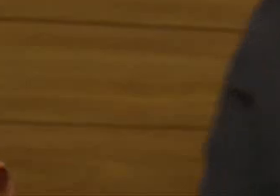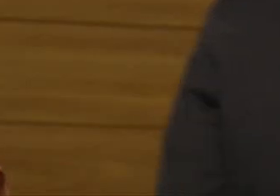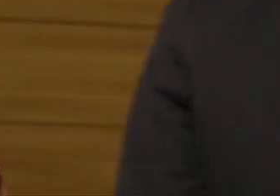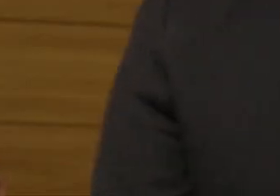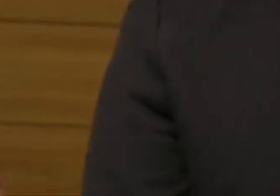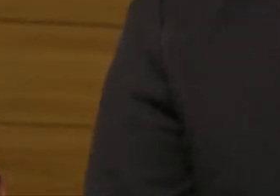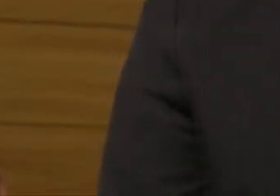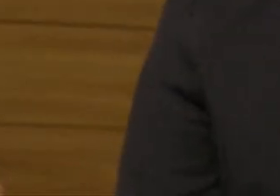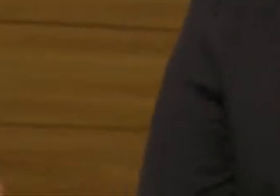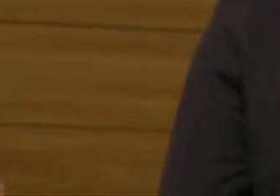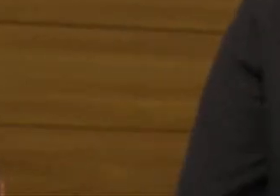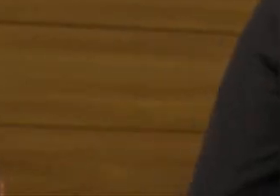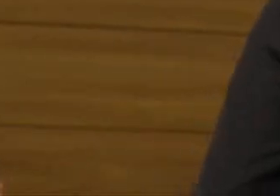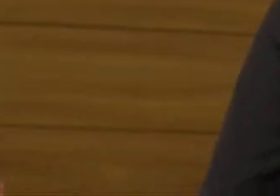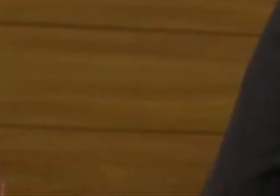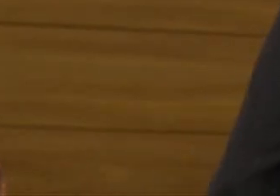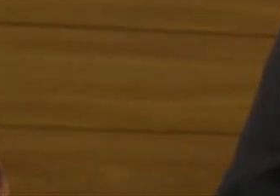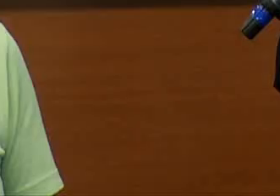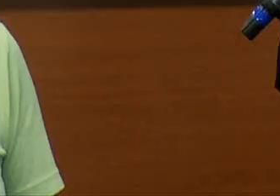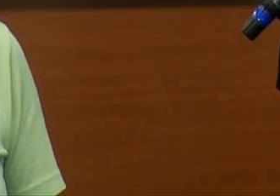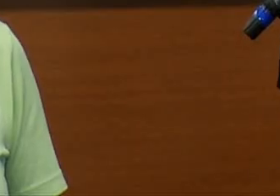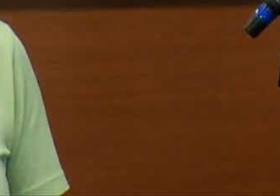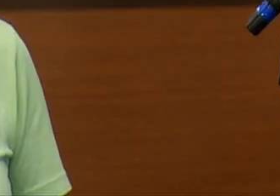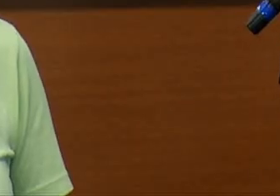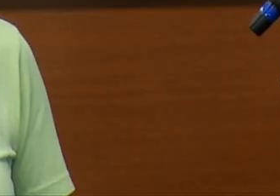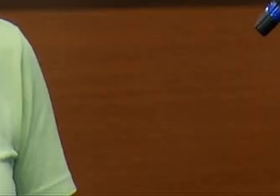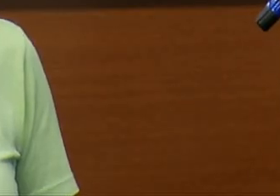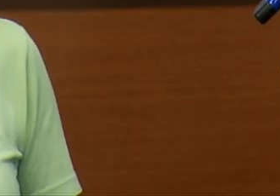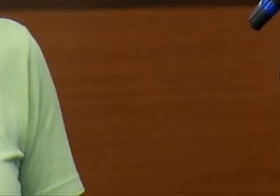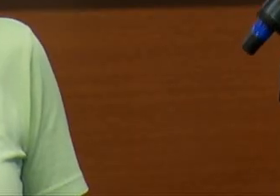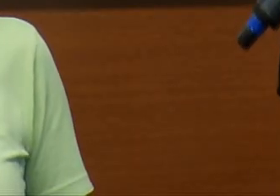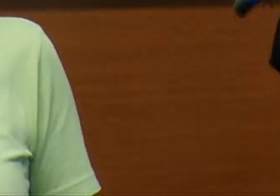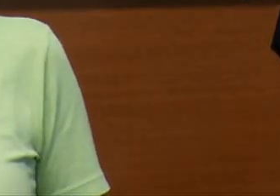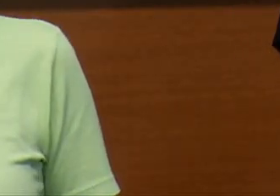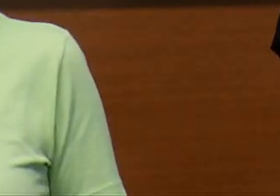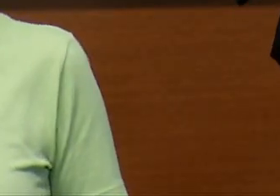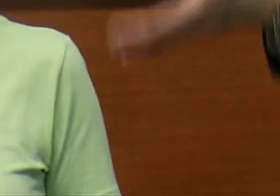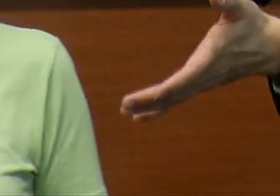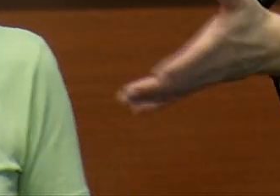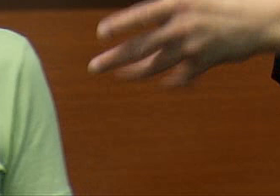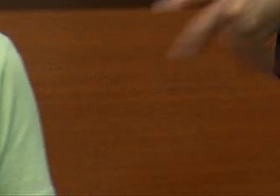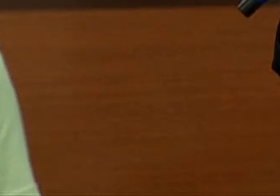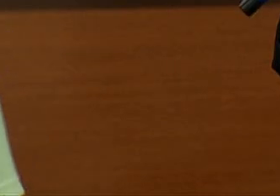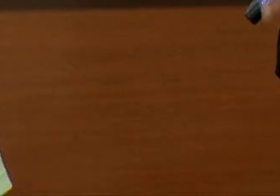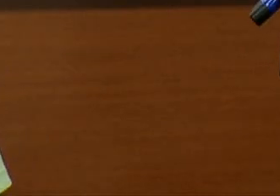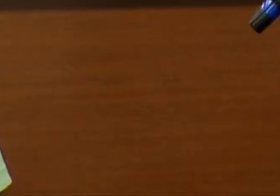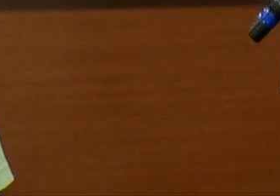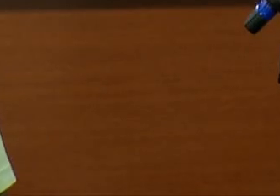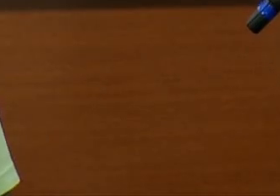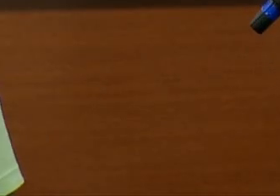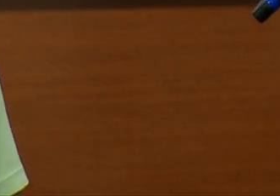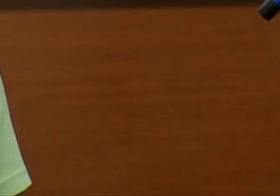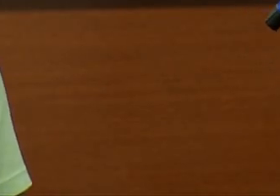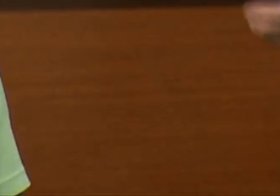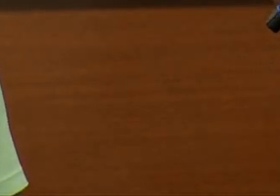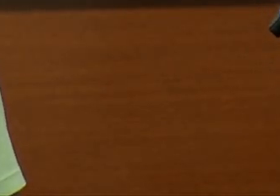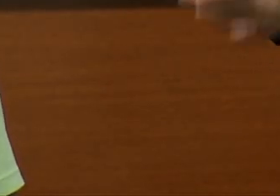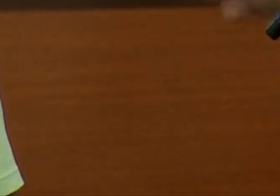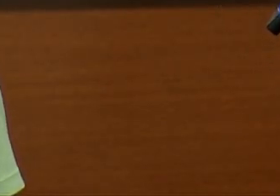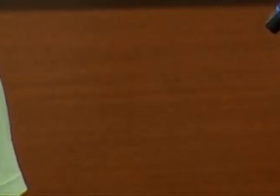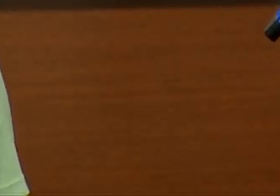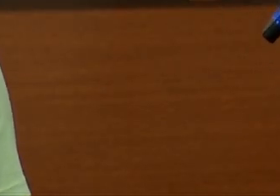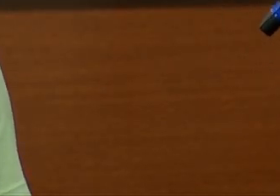parte de um grupo político que estava no poder. E eu, não sonhava em me candidatar a nada, mas já tinha